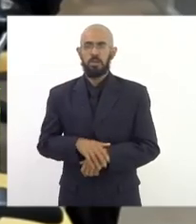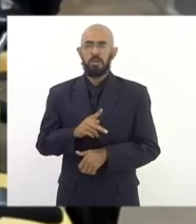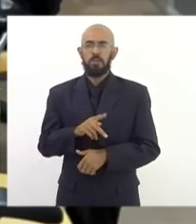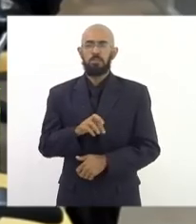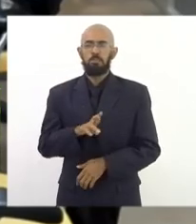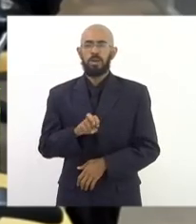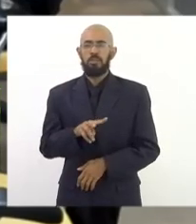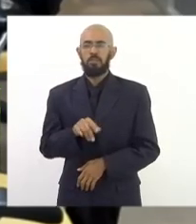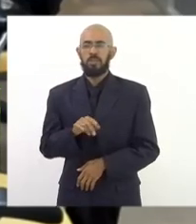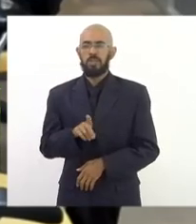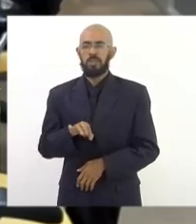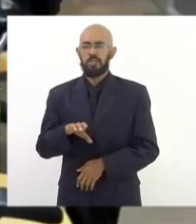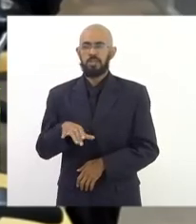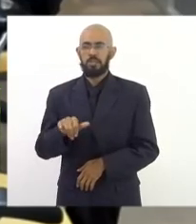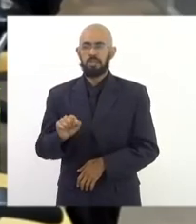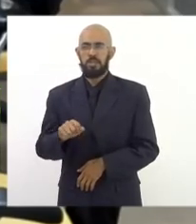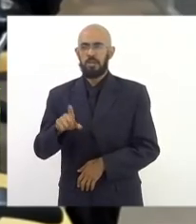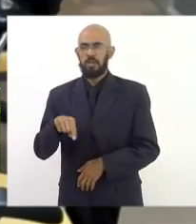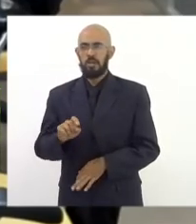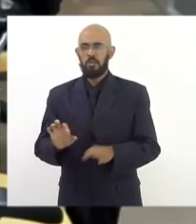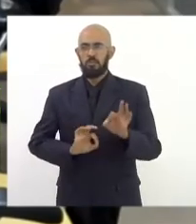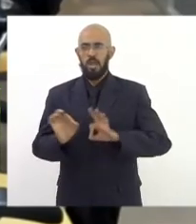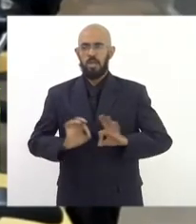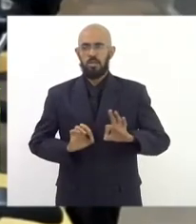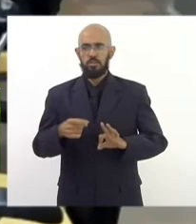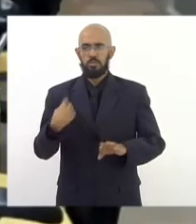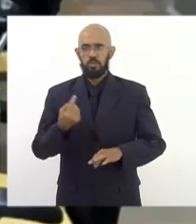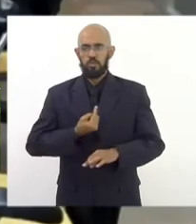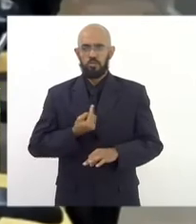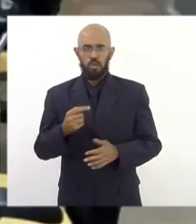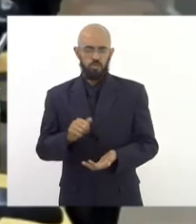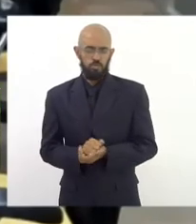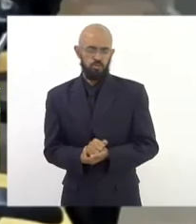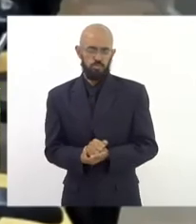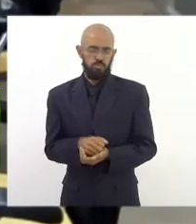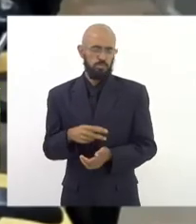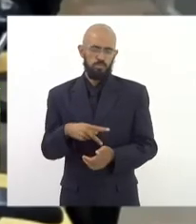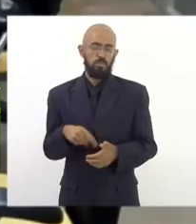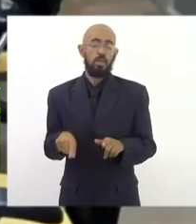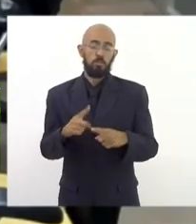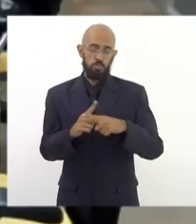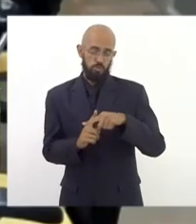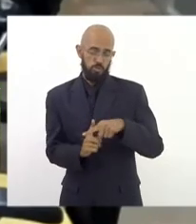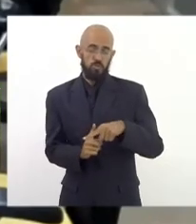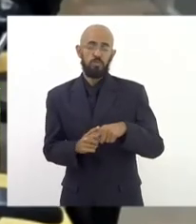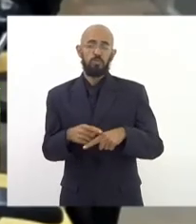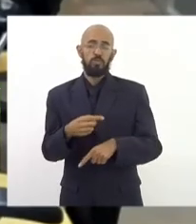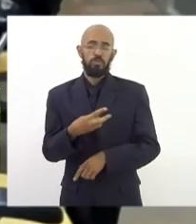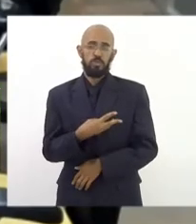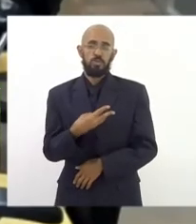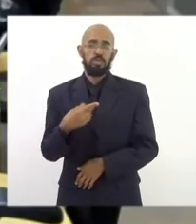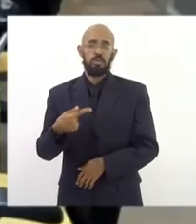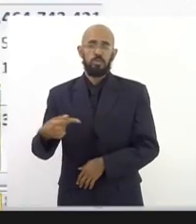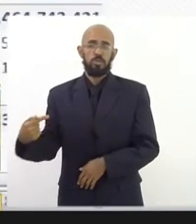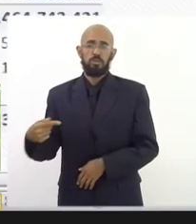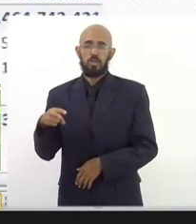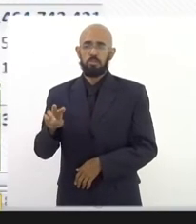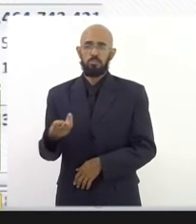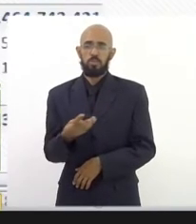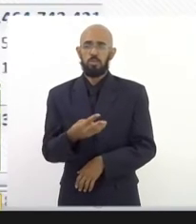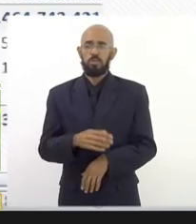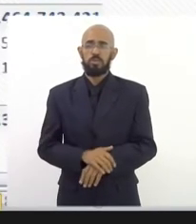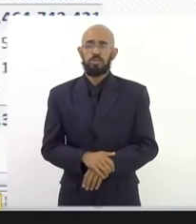nosso plano financeiro, né? Porque o plano previdenciário é positivo, 377 milhões. O